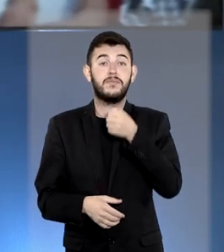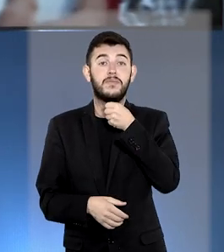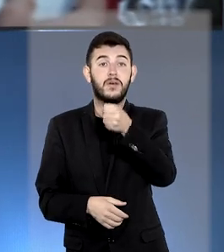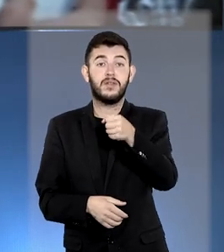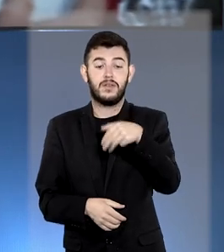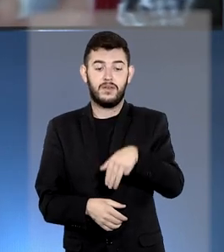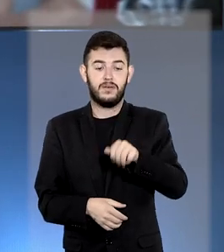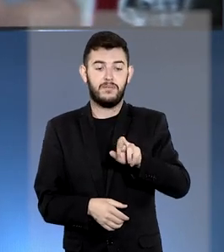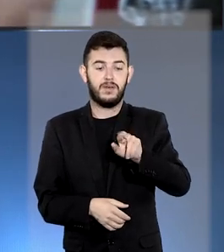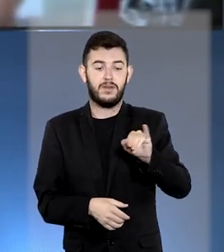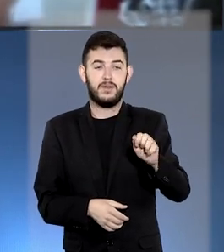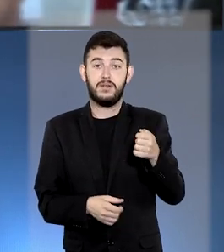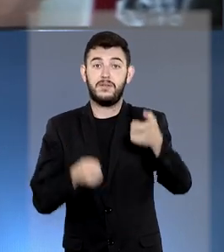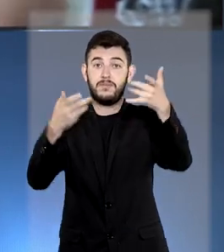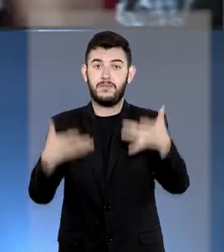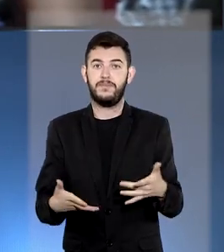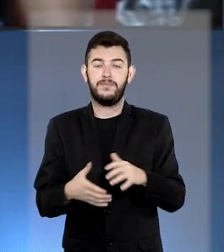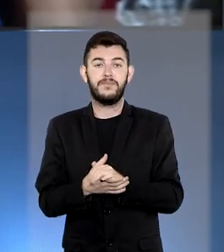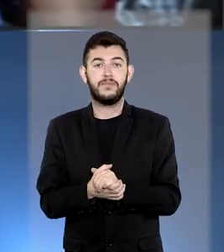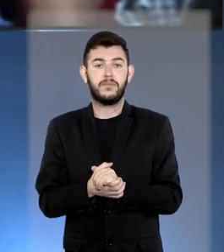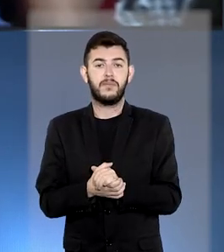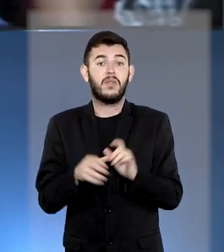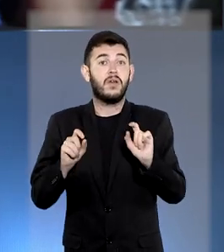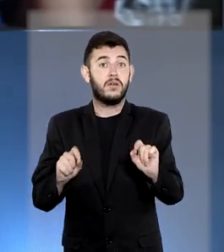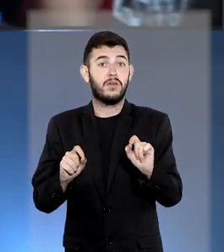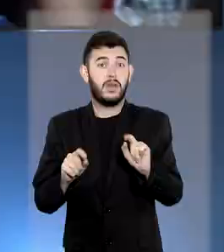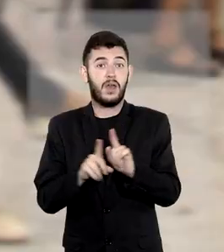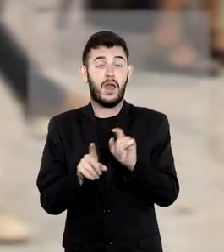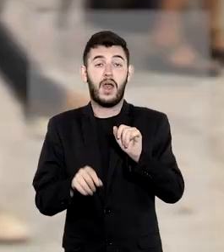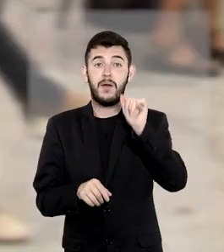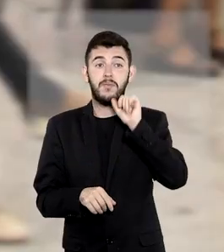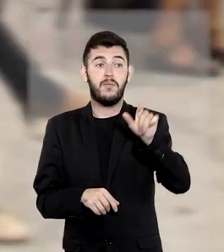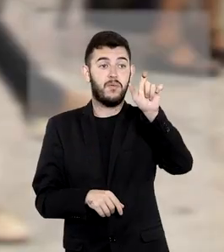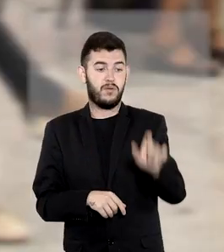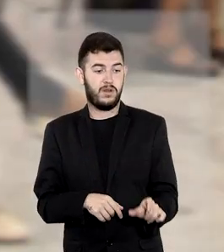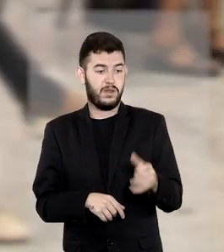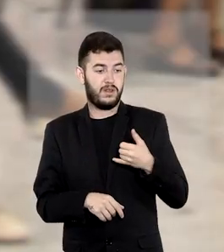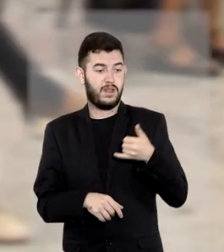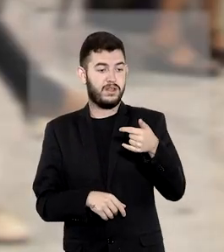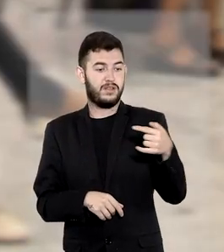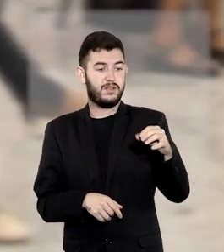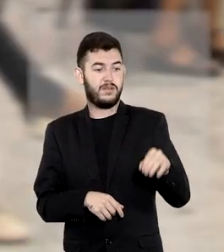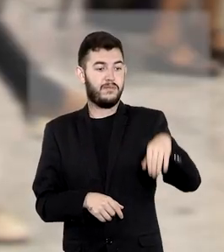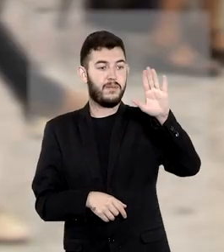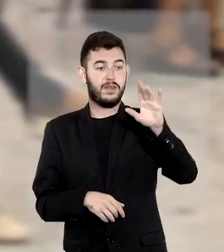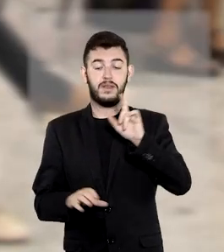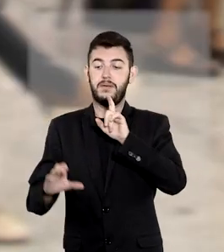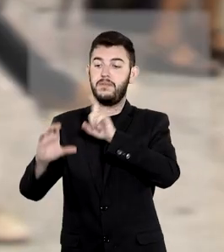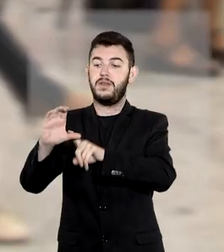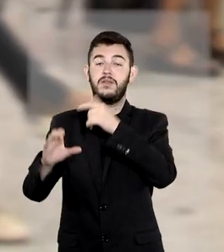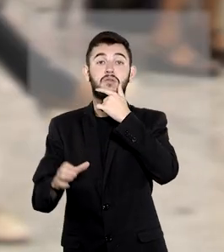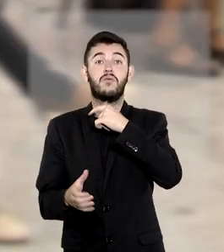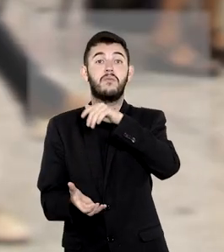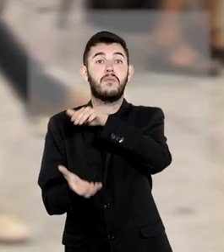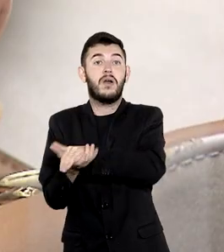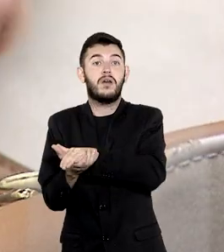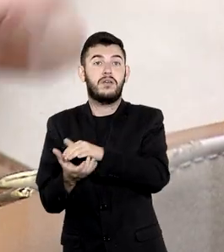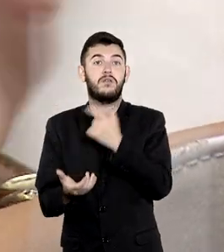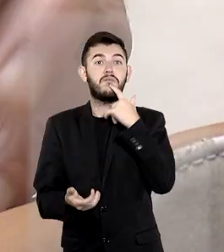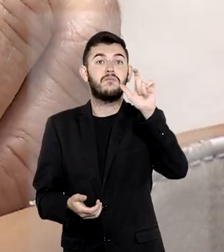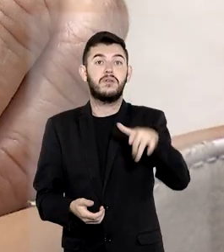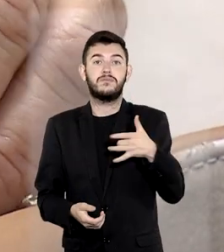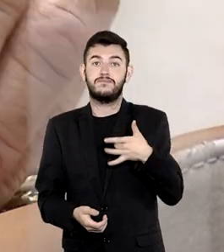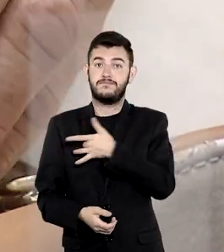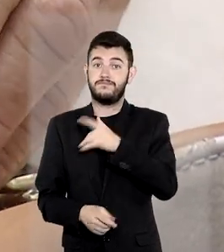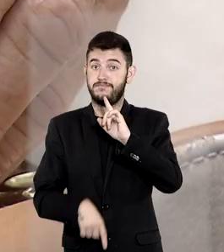De acordo com o processo, a beneficiária do plano de saúde, com mais de 70 anos, era dependente no plano de saúde do ex-marido.